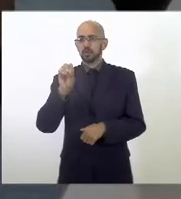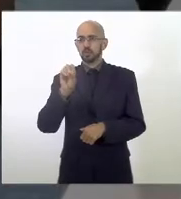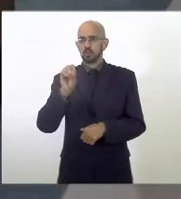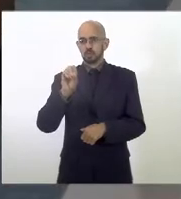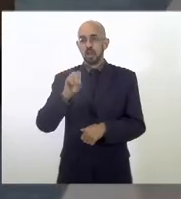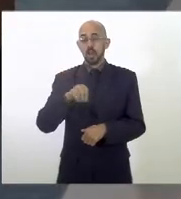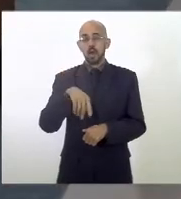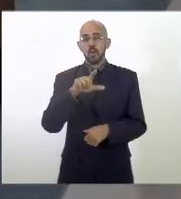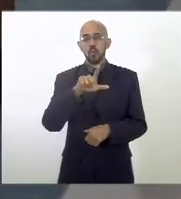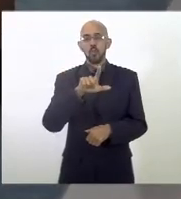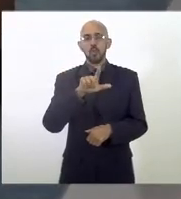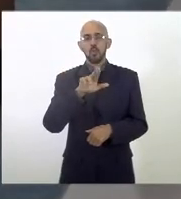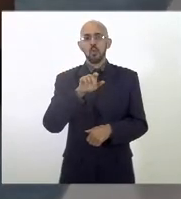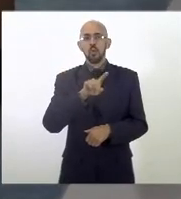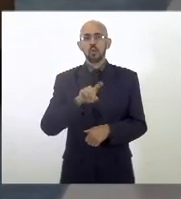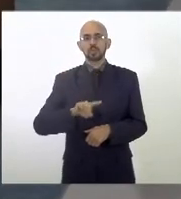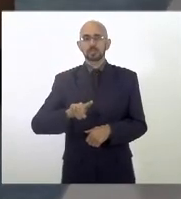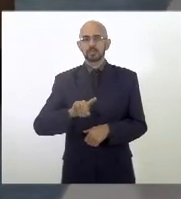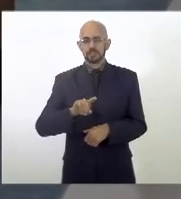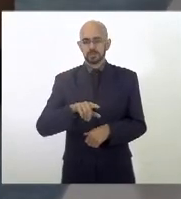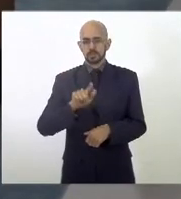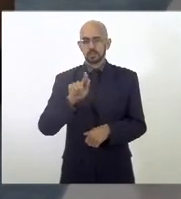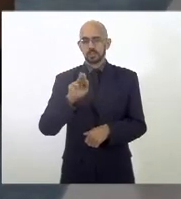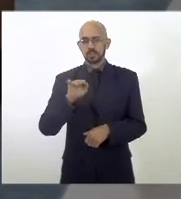Medeiros. Vou